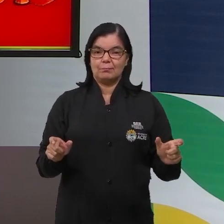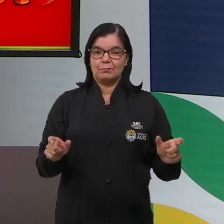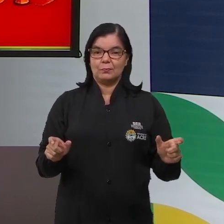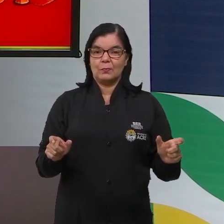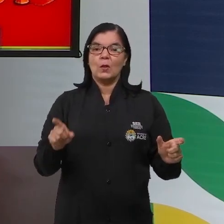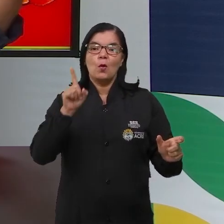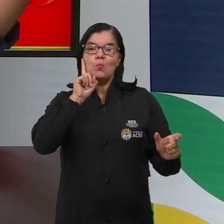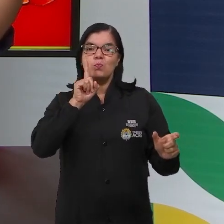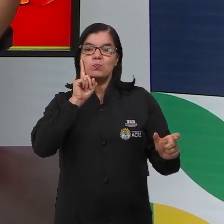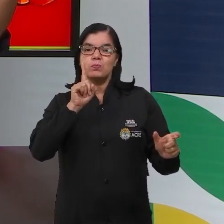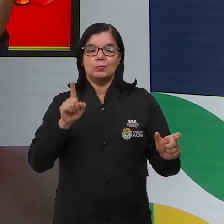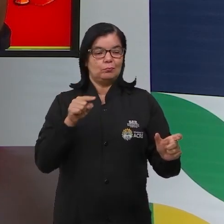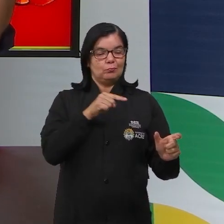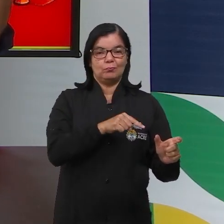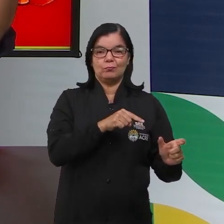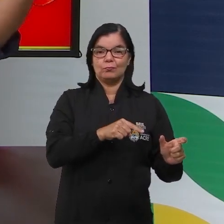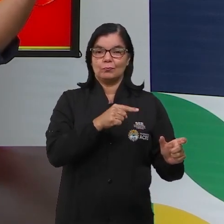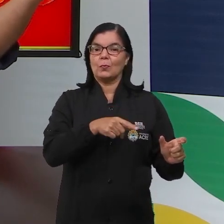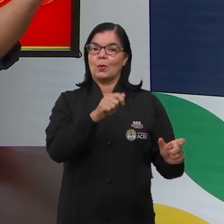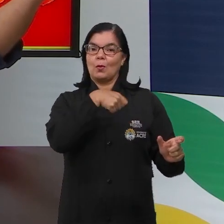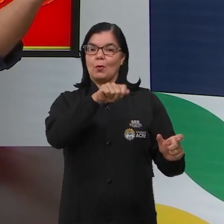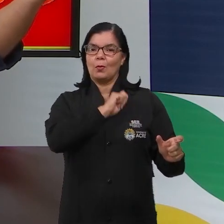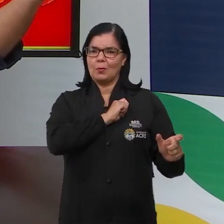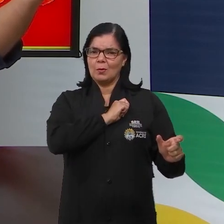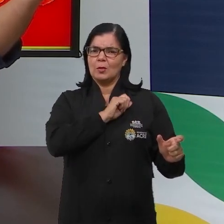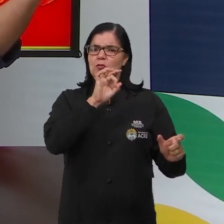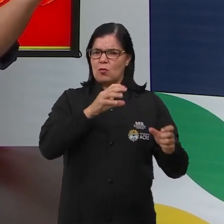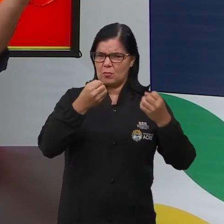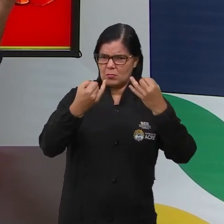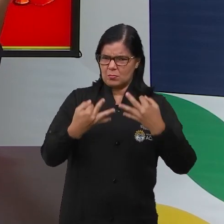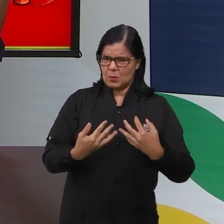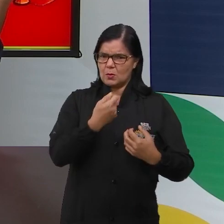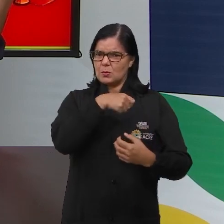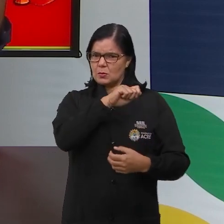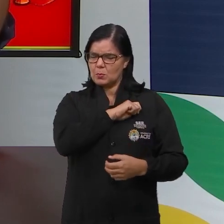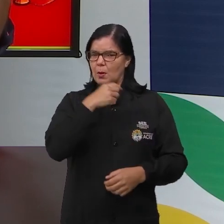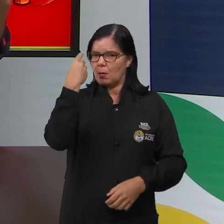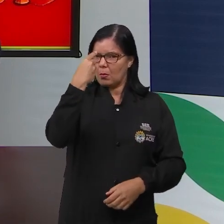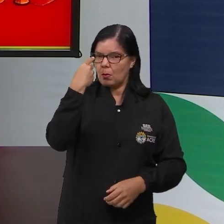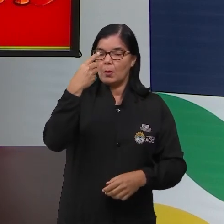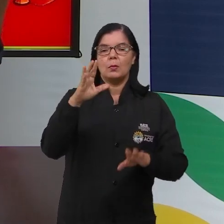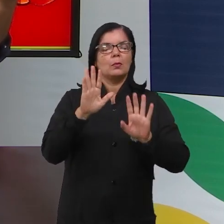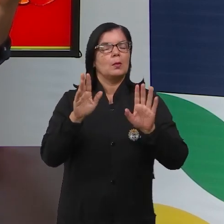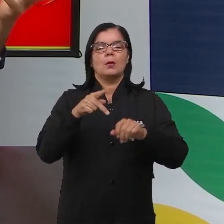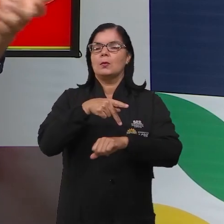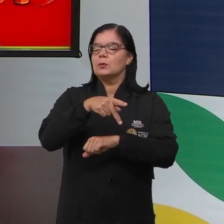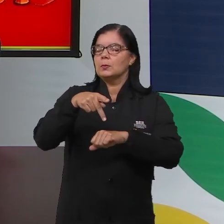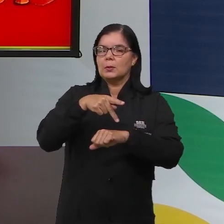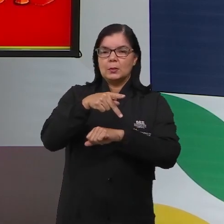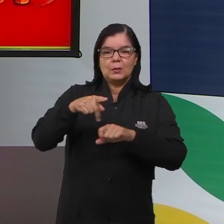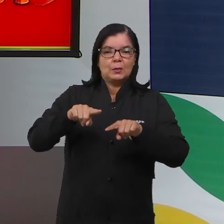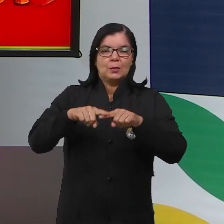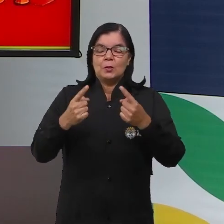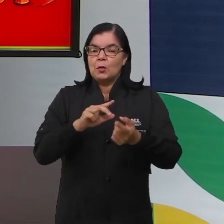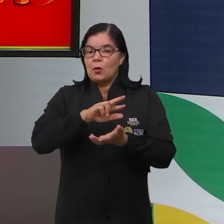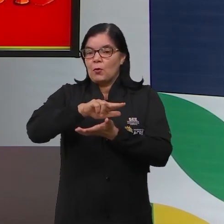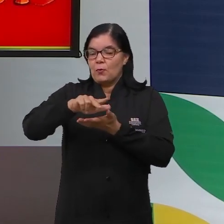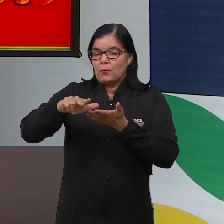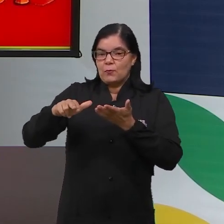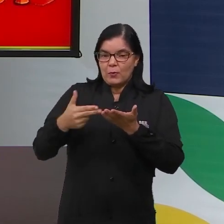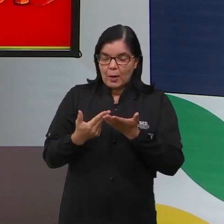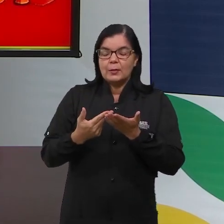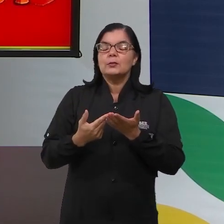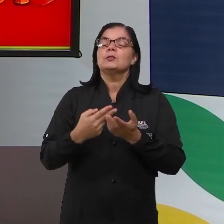Estados Unidos, do outro a Espanha, mas é só na Espanha que se fala espanhol? Não, temos países latinos com a vertente ali